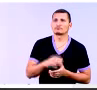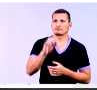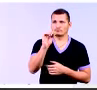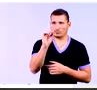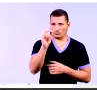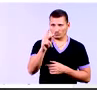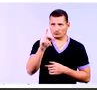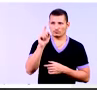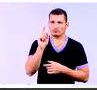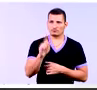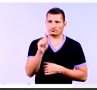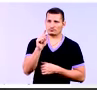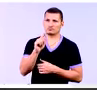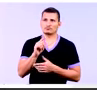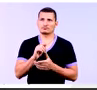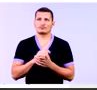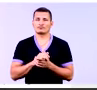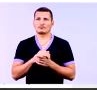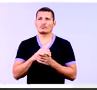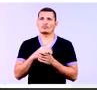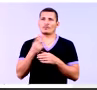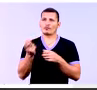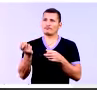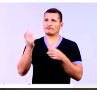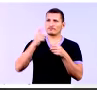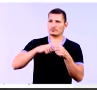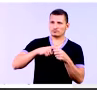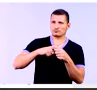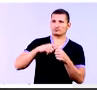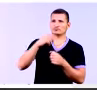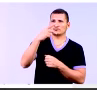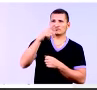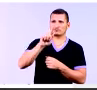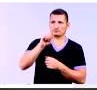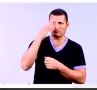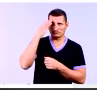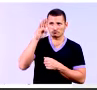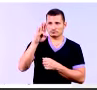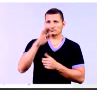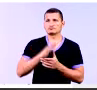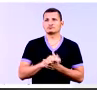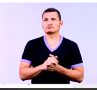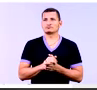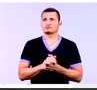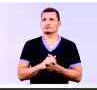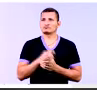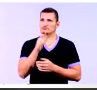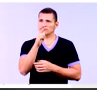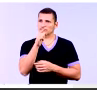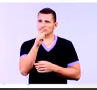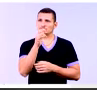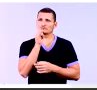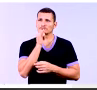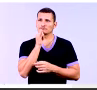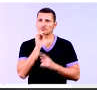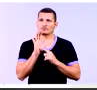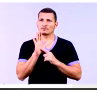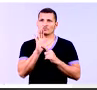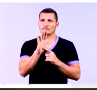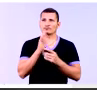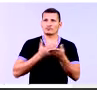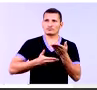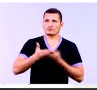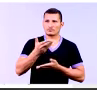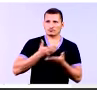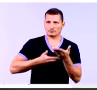eu volto para a minha tela principal. Bom, esse pequeno exemplo nos mostra a